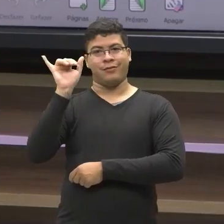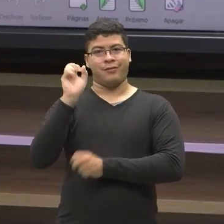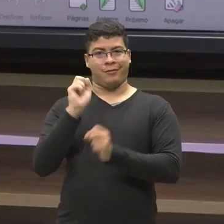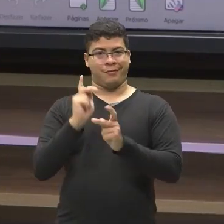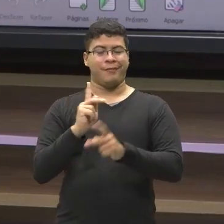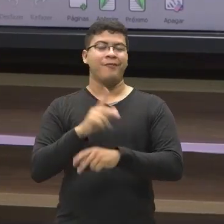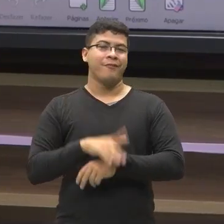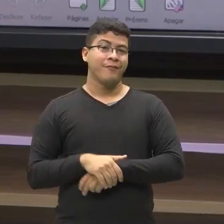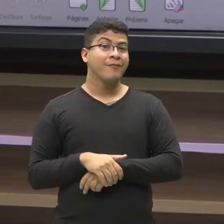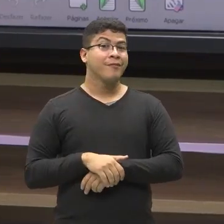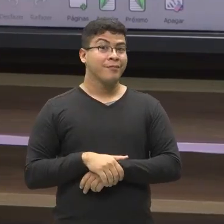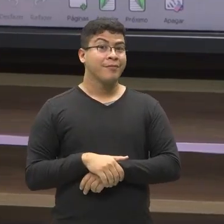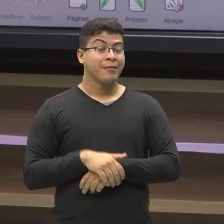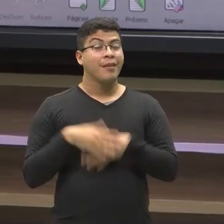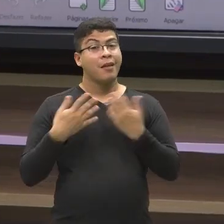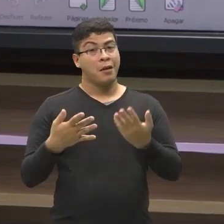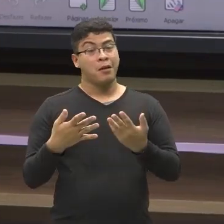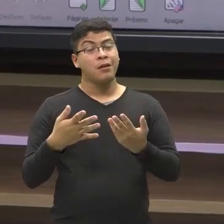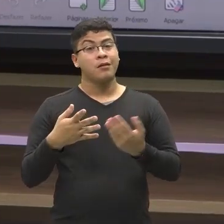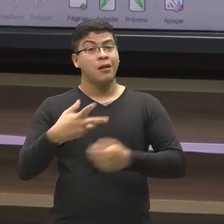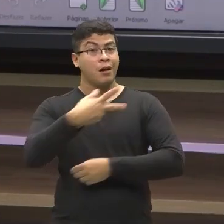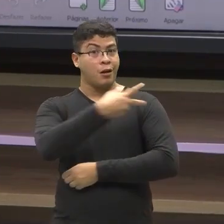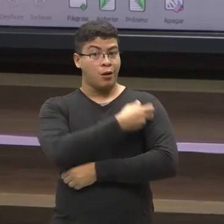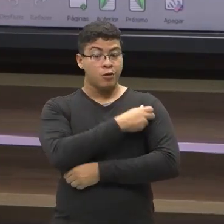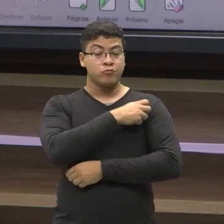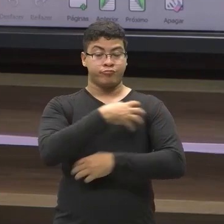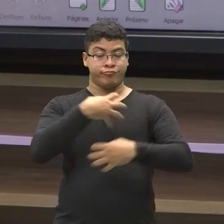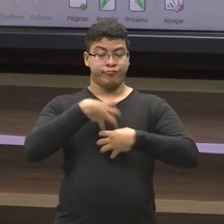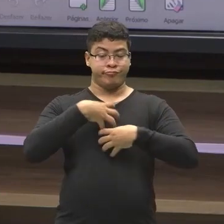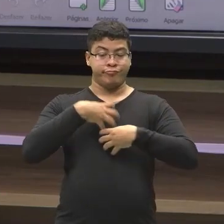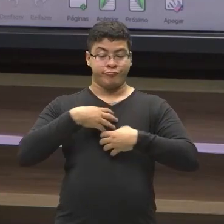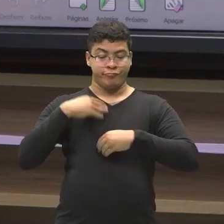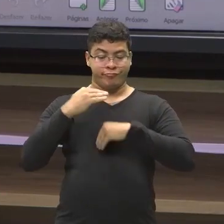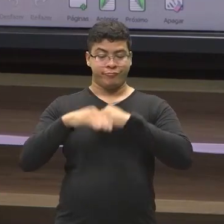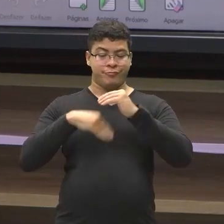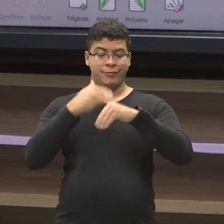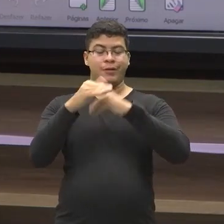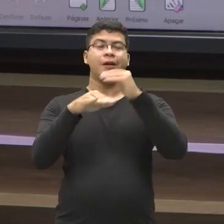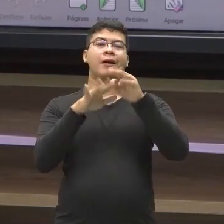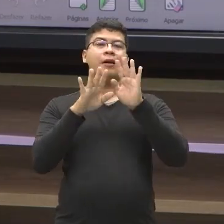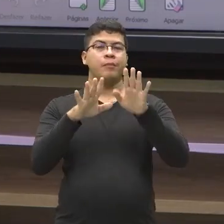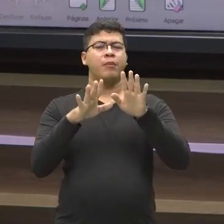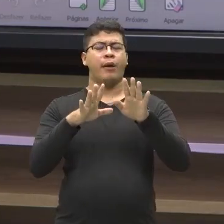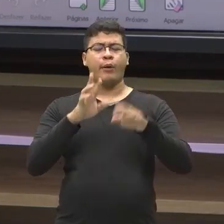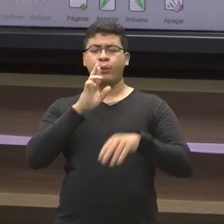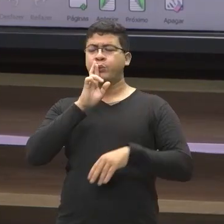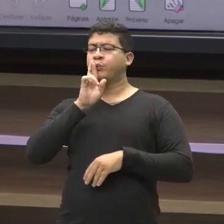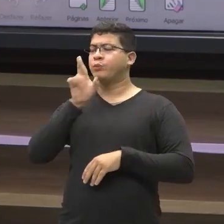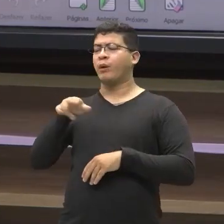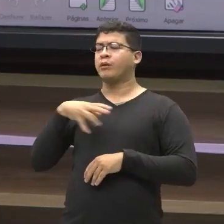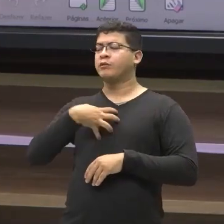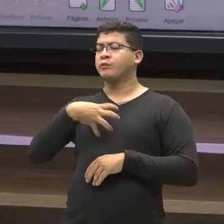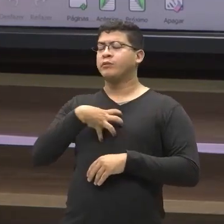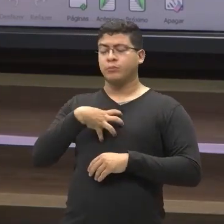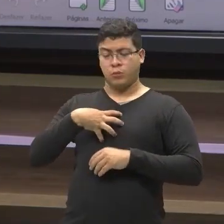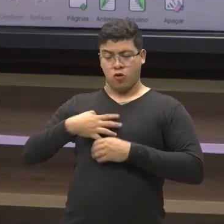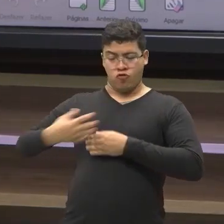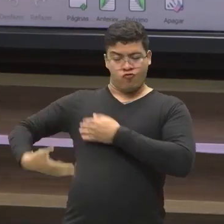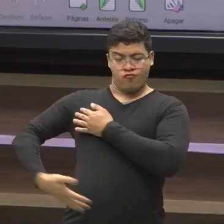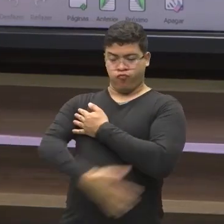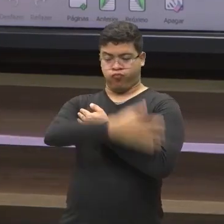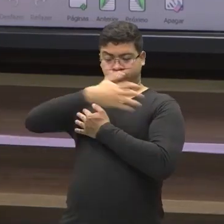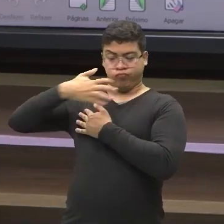Então a vacina serve justamente para isso, para aumentar a minha imunidade, trazer uma resposta muito mais rápida assim,